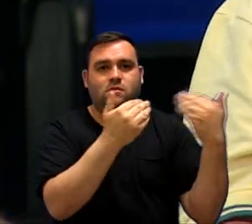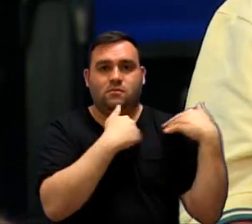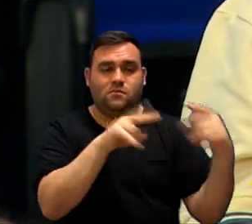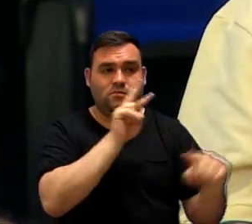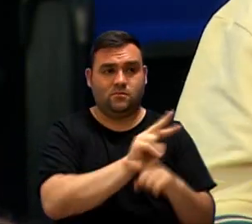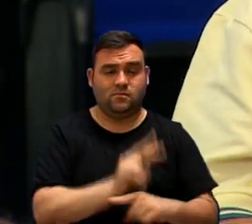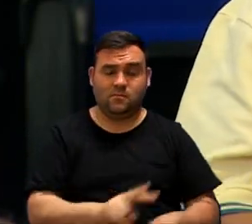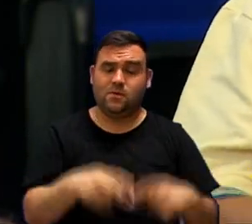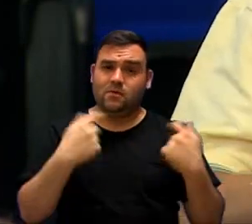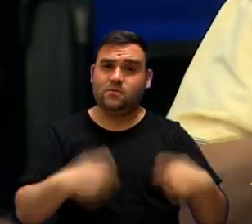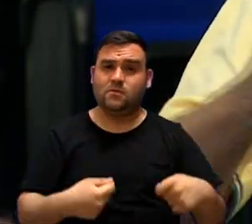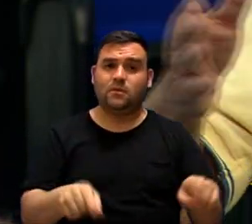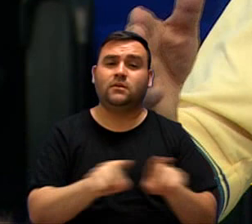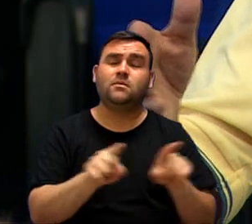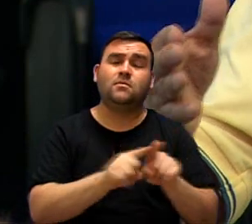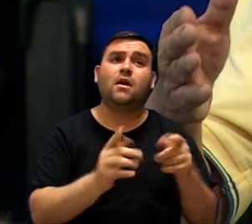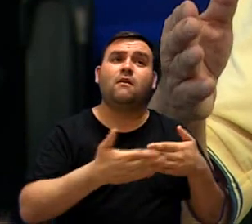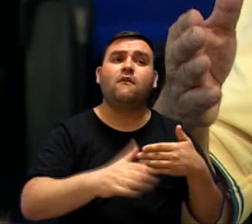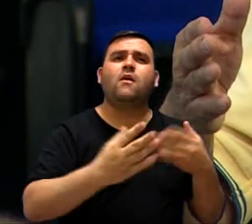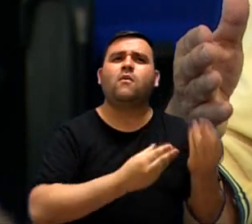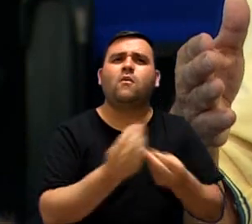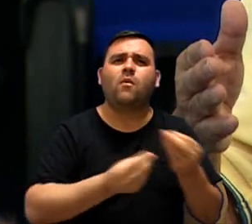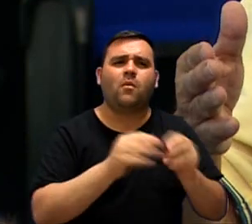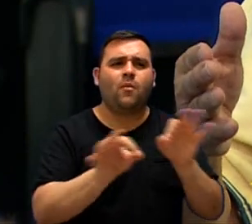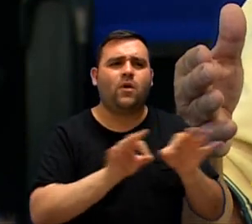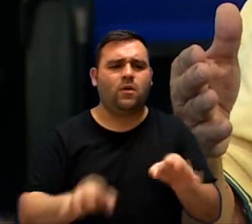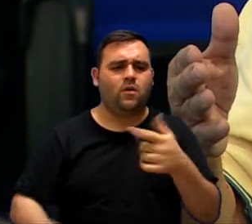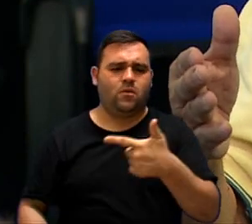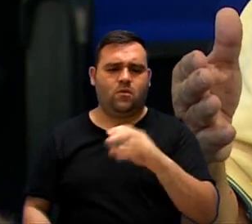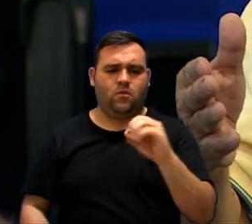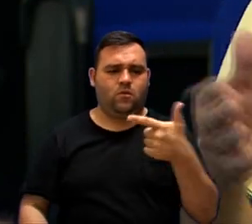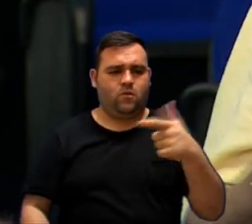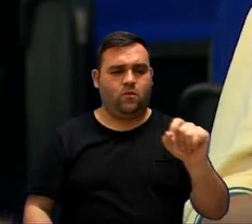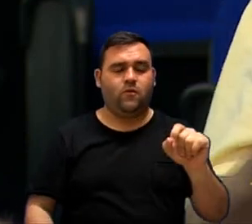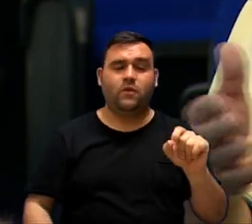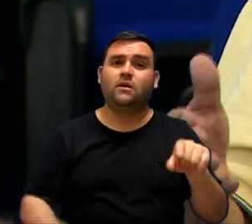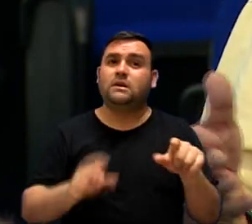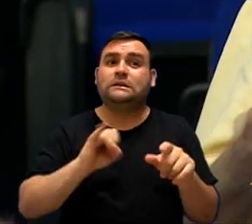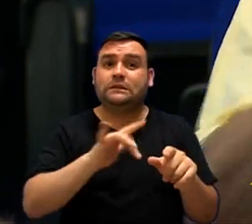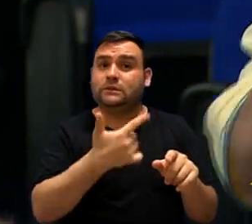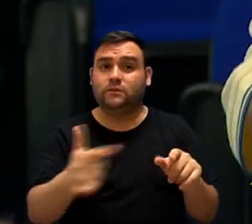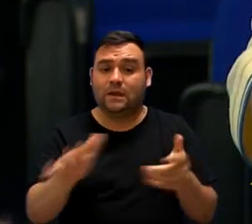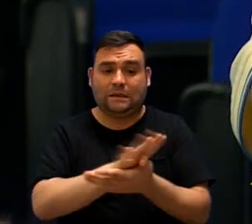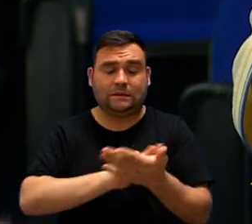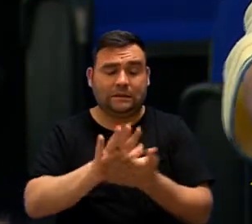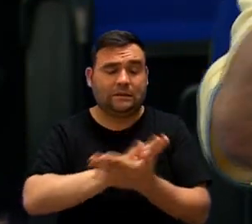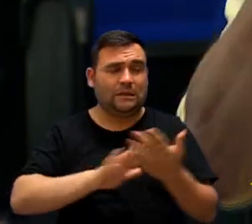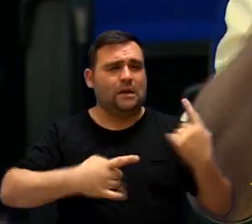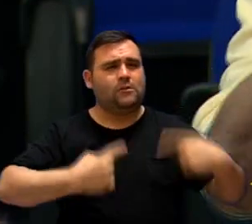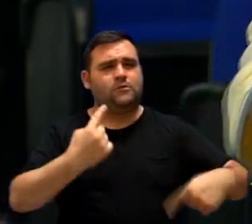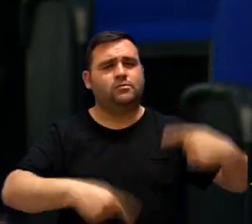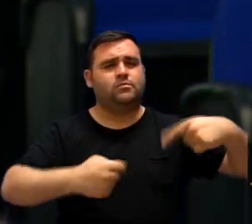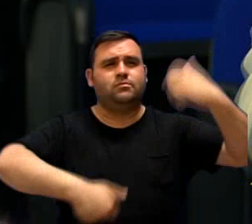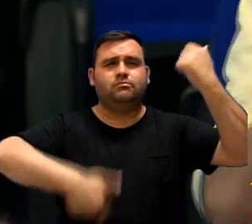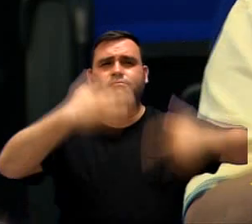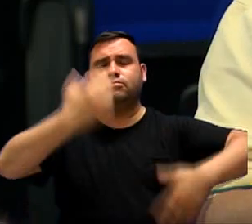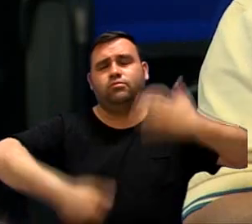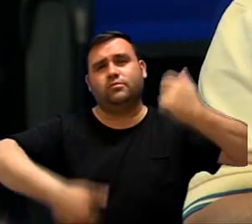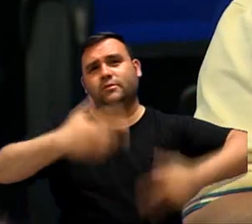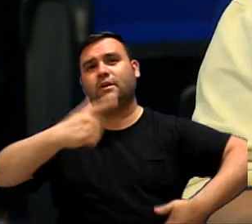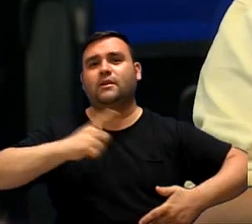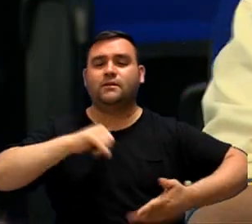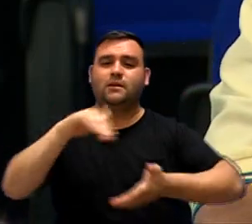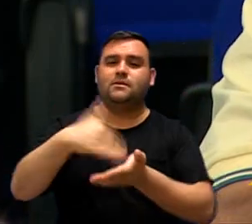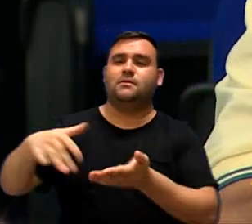fiscal exige e como será a projeção para 2020. Sem isso, discutindo esparsamente,